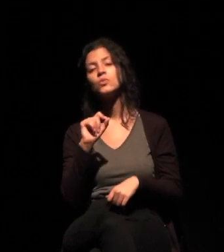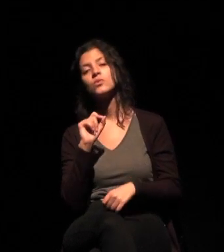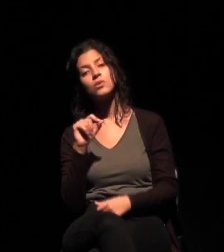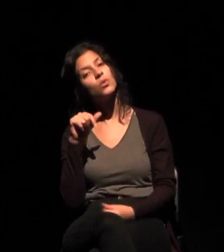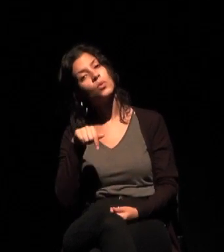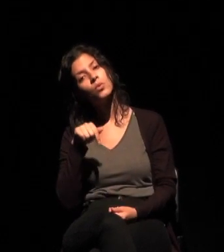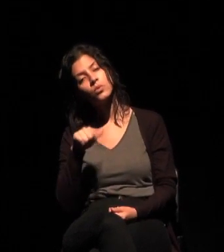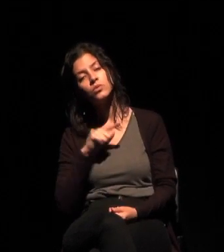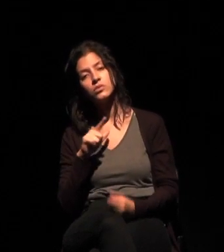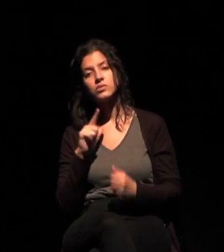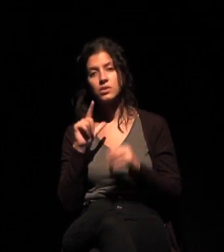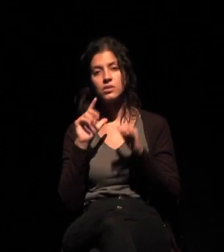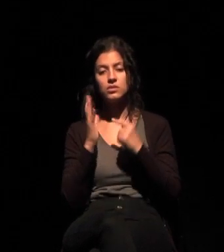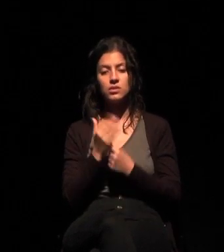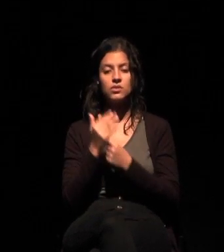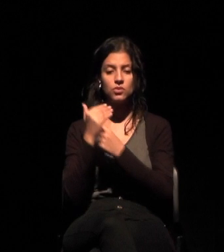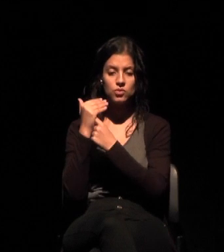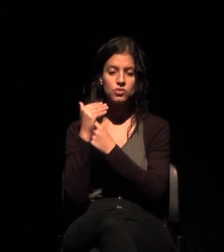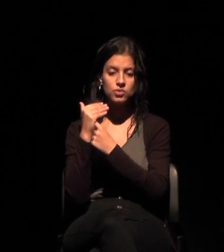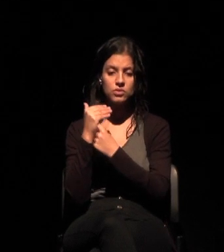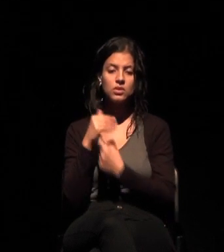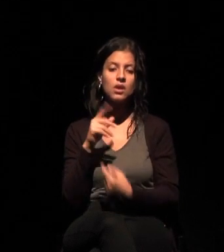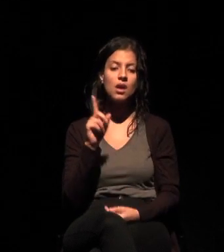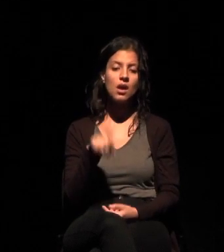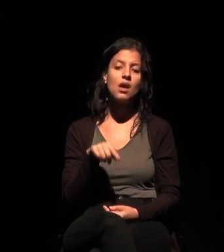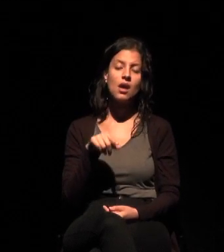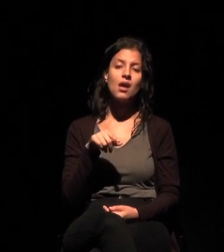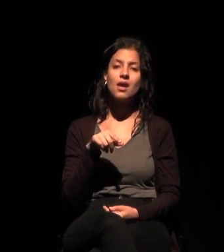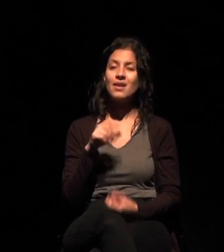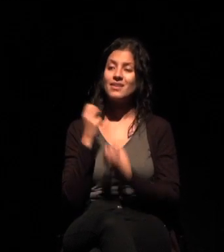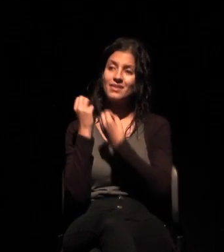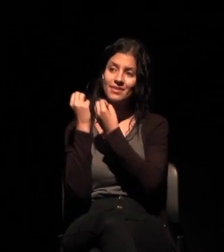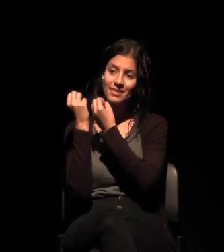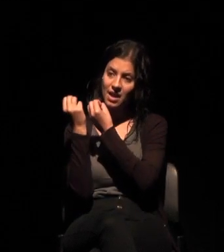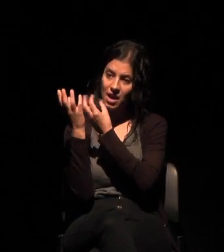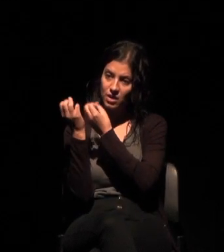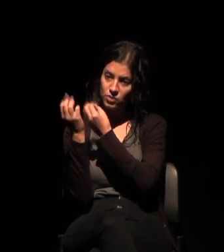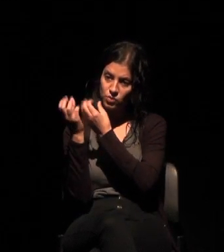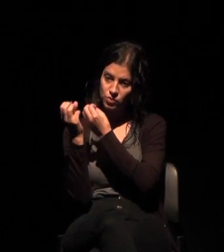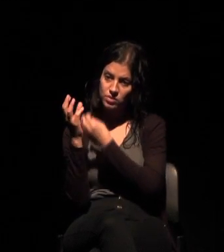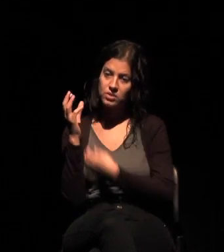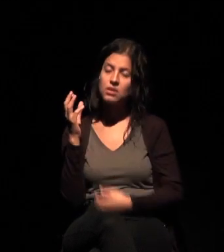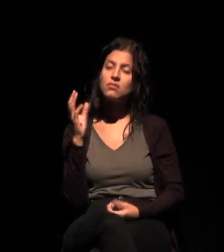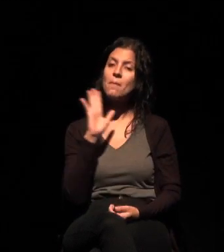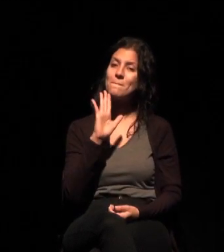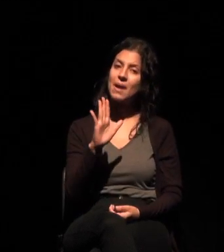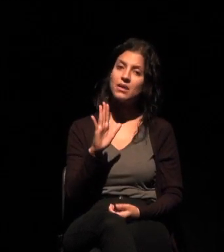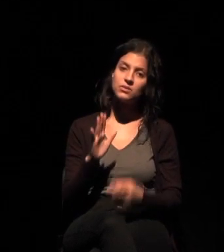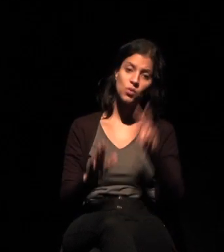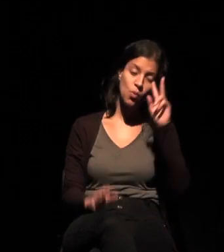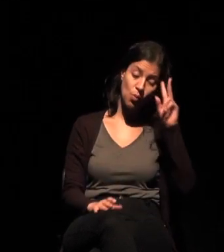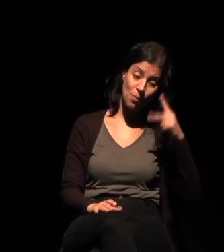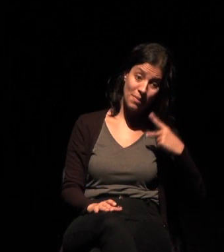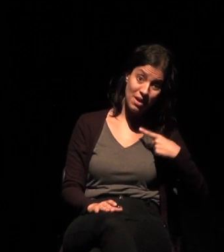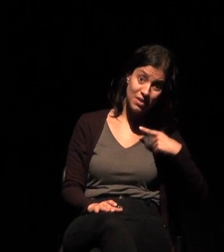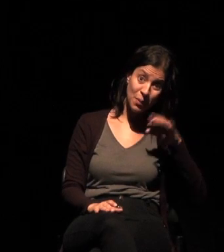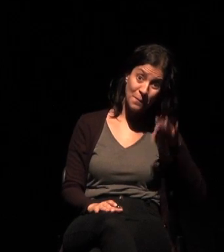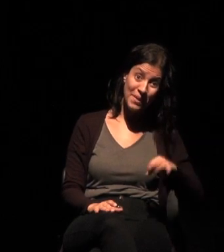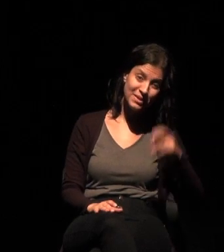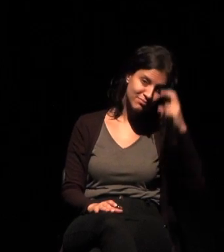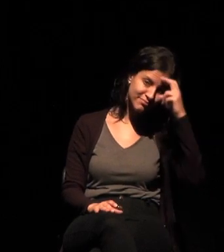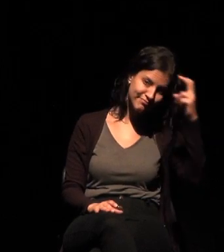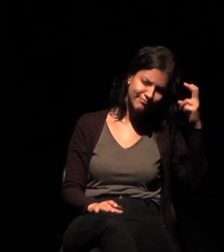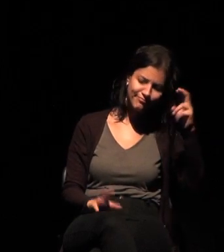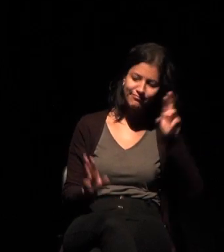ela é baseada em dados a ela é bem diferente da inteligência humana embora ela faça coisas que nós achamos puxa bem inteligente